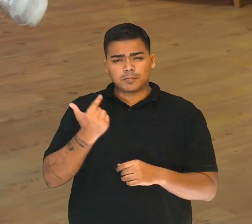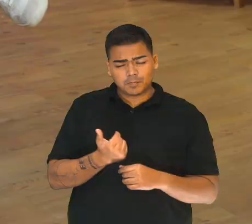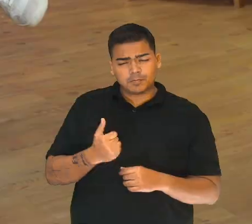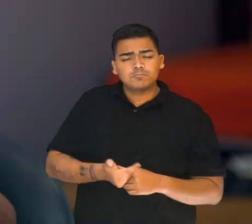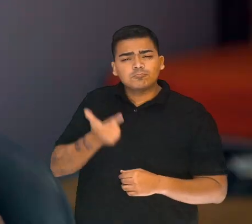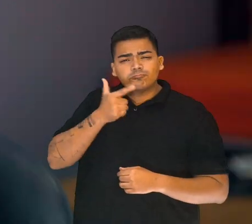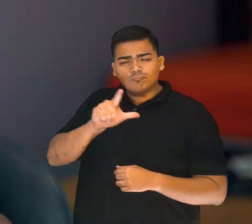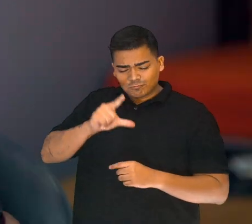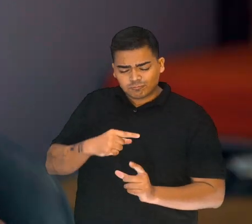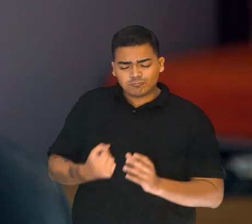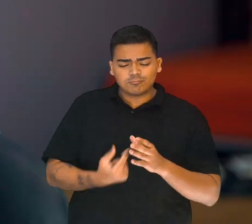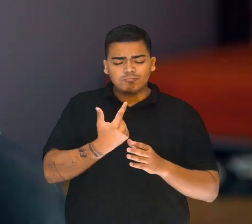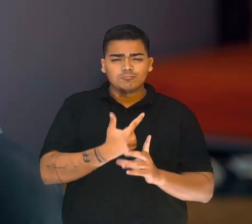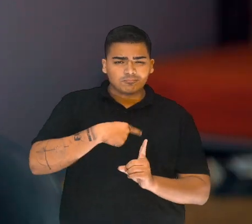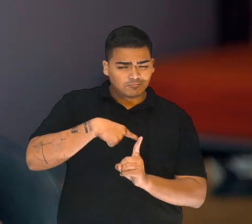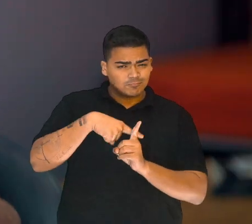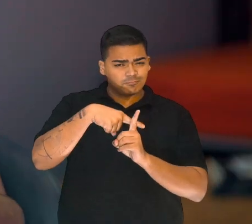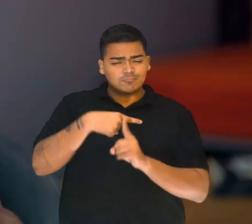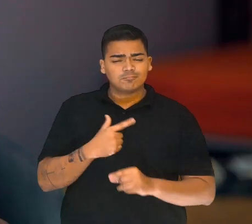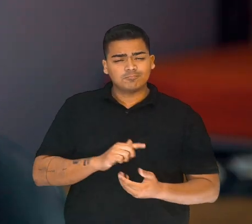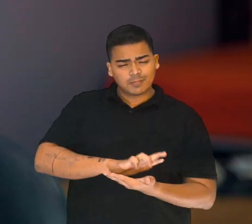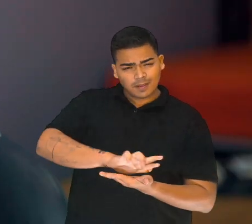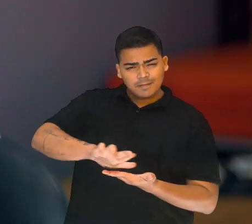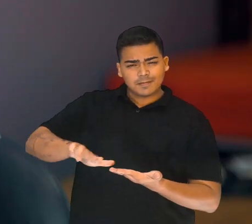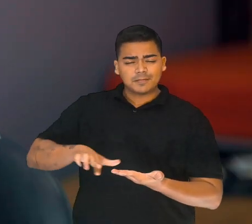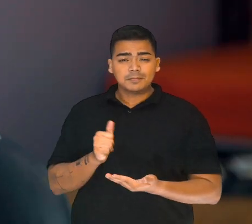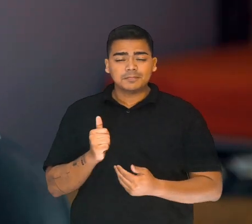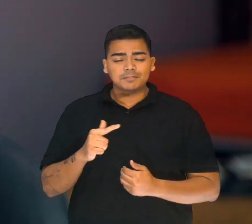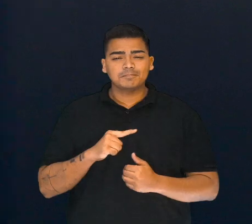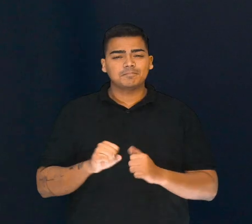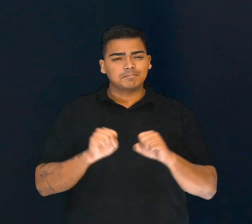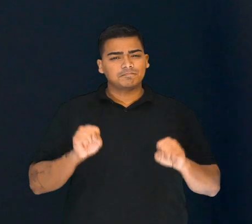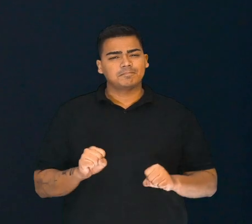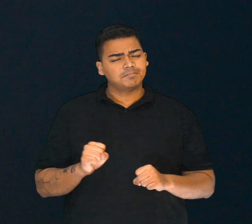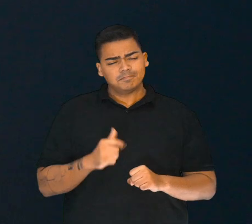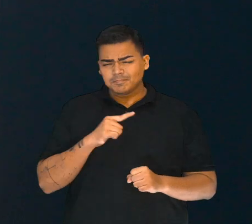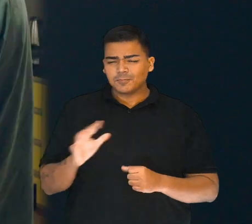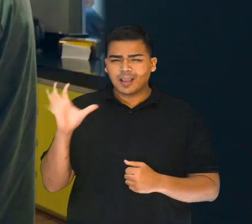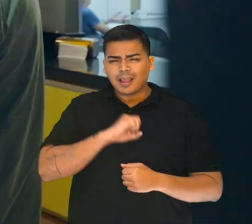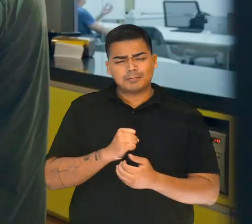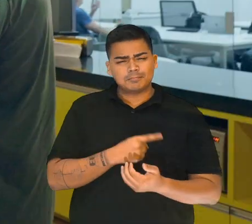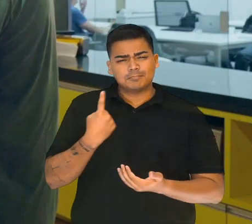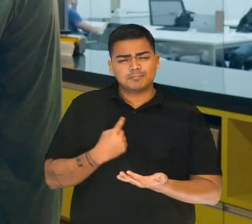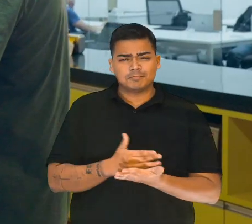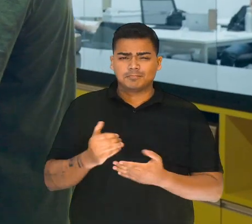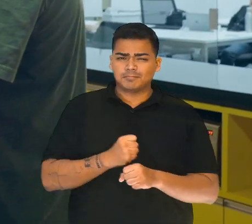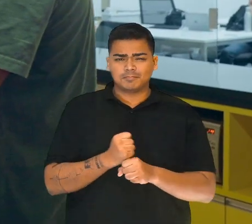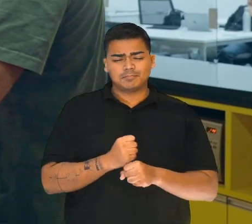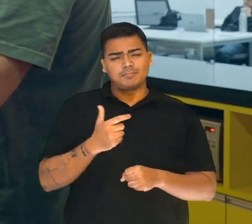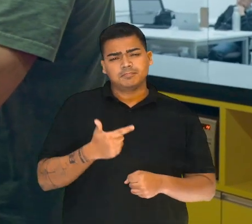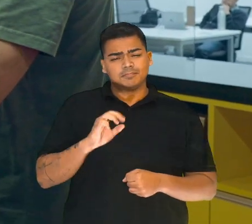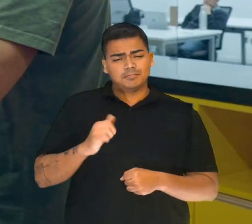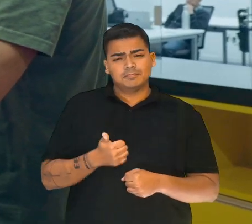se beneficiou dessa energia que tem dentro do ecossistema, a diversidade que tem, né? E a jornada foi bem rápida. A gente começou em